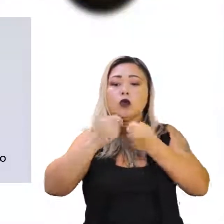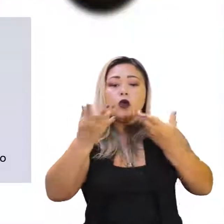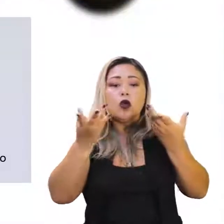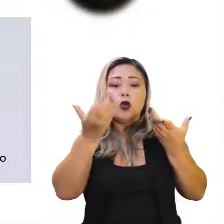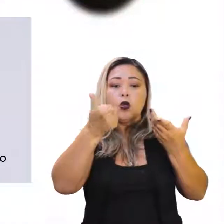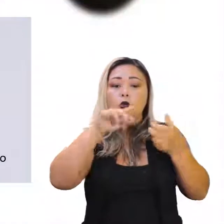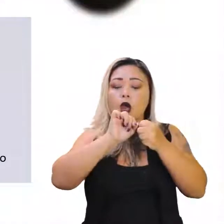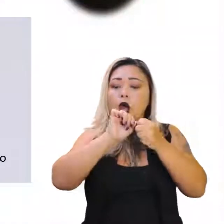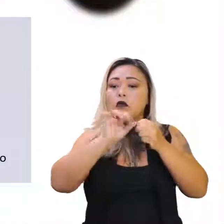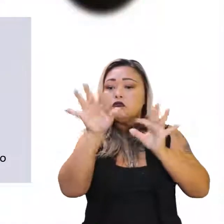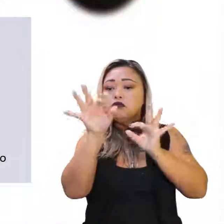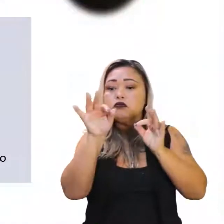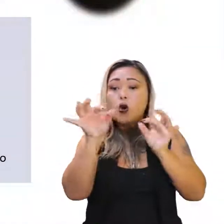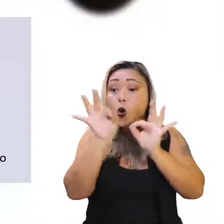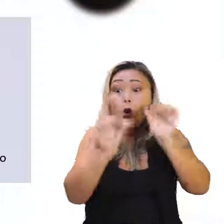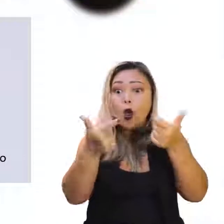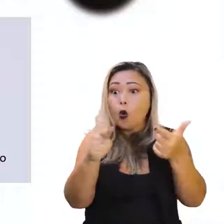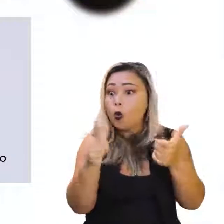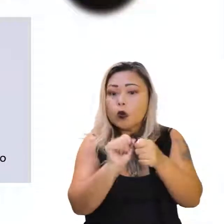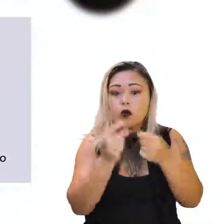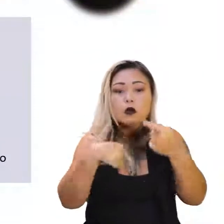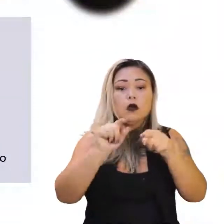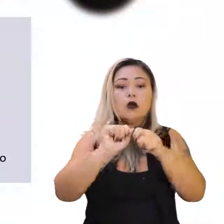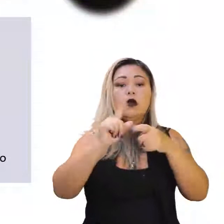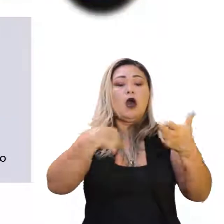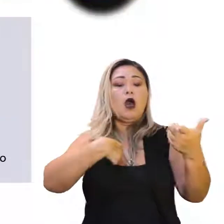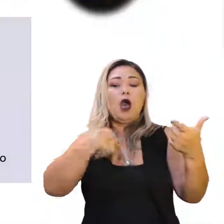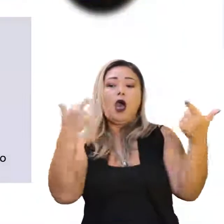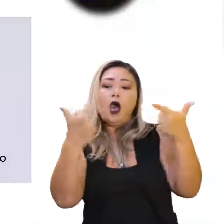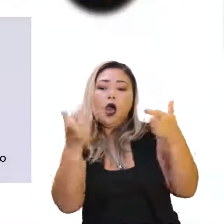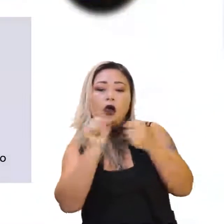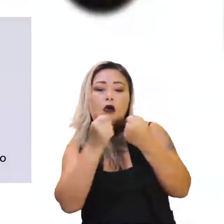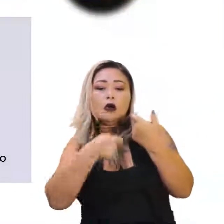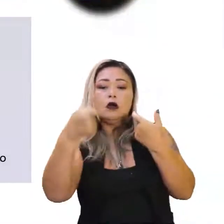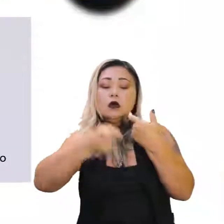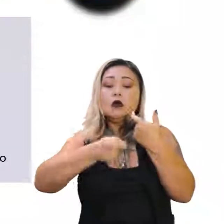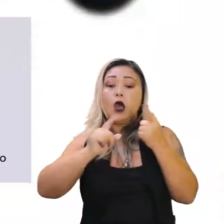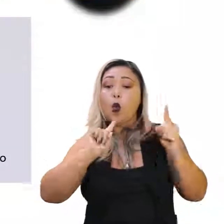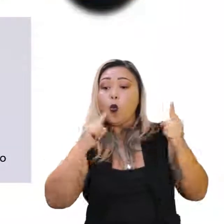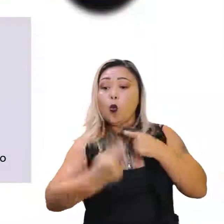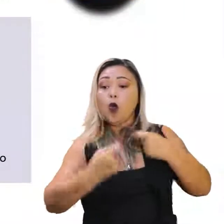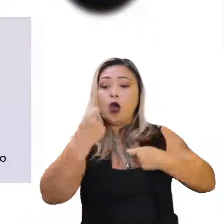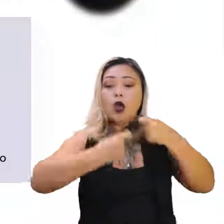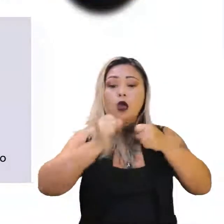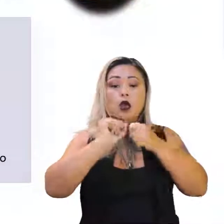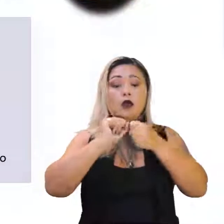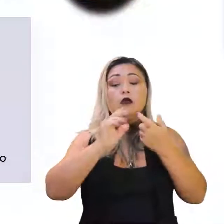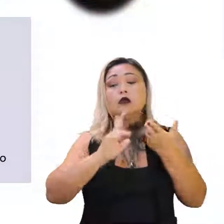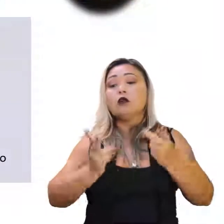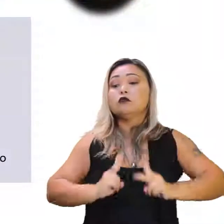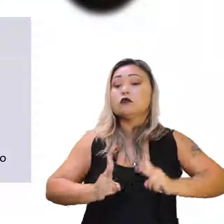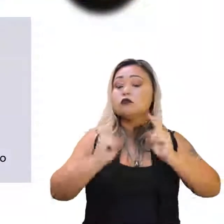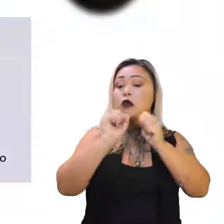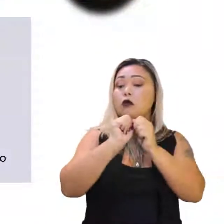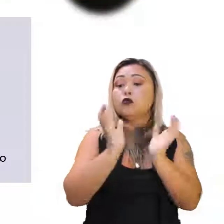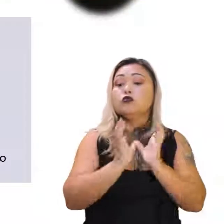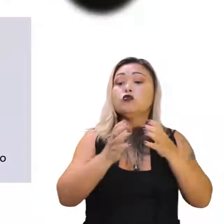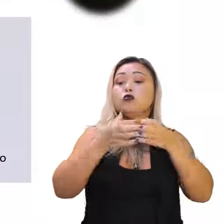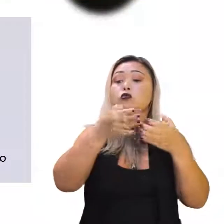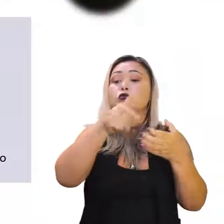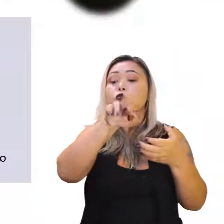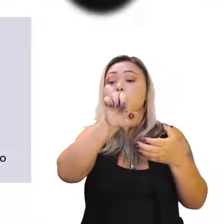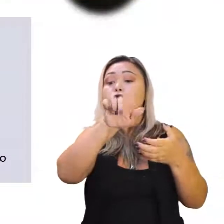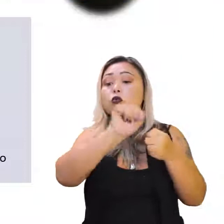desordem, caráter irônico, radical, aversão à guerra e aos valores burgueses. Então, essa obra aí, como